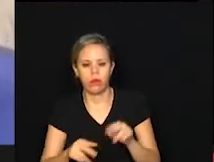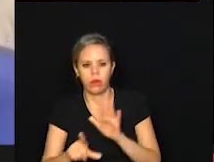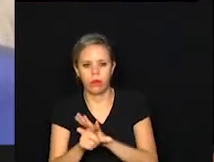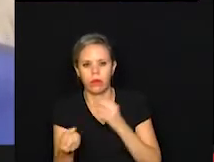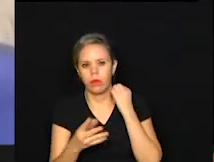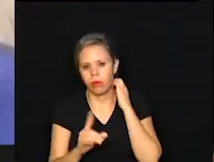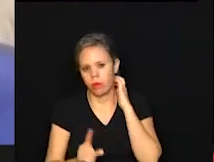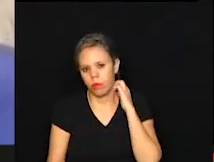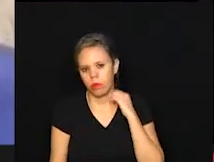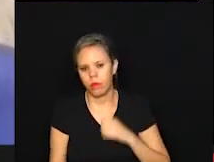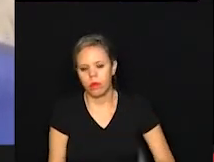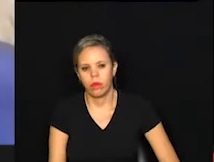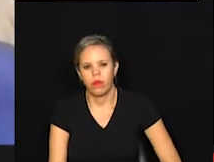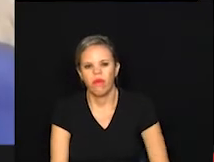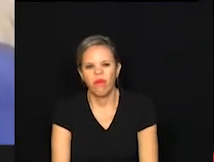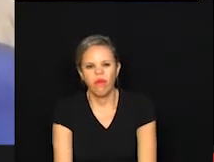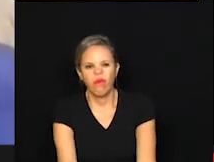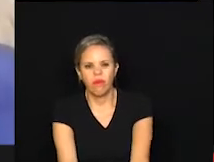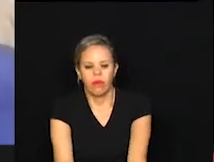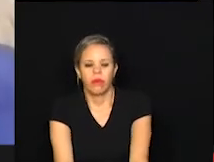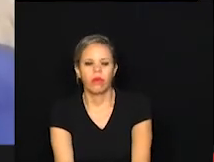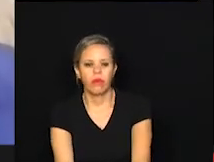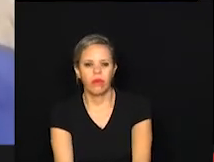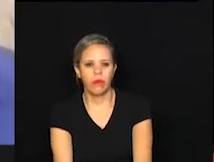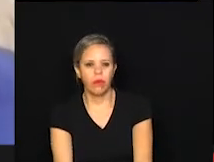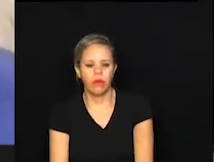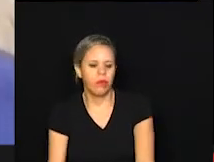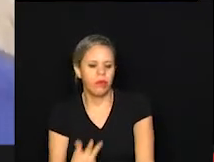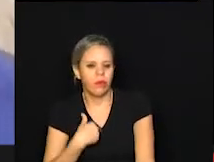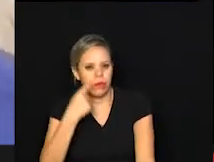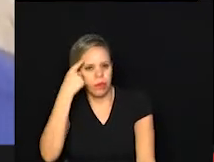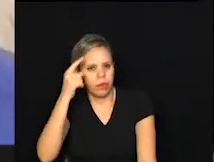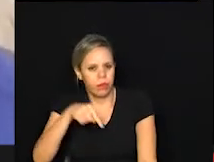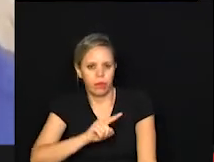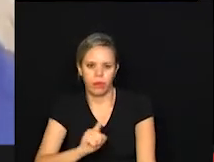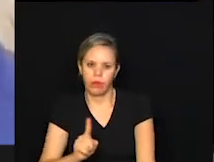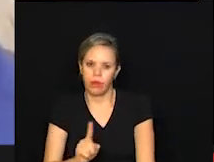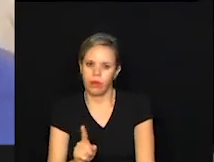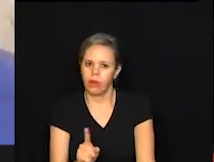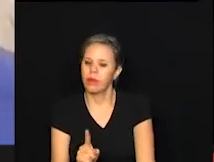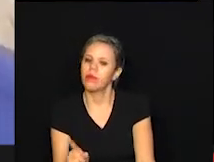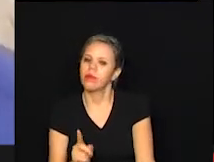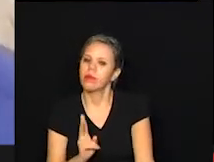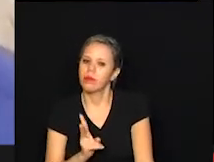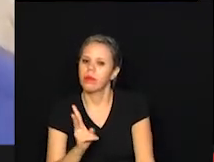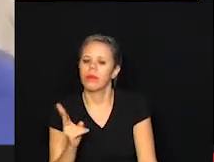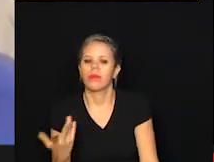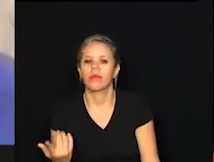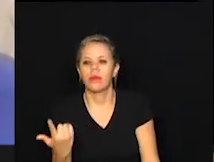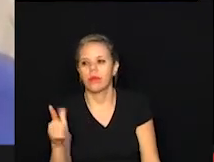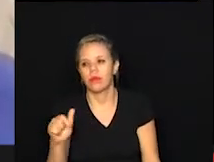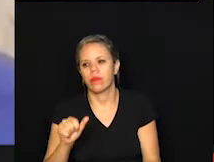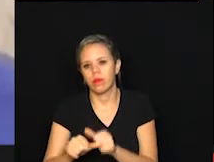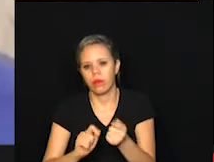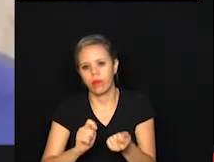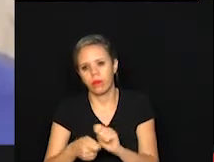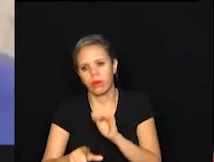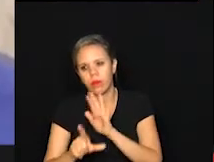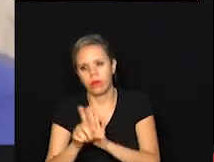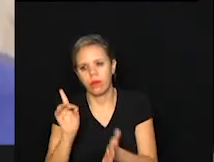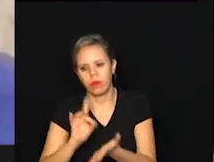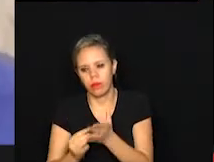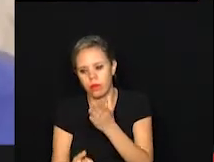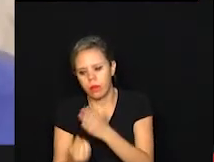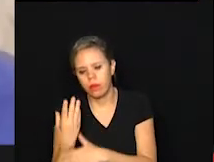nova. Aliás, não podemos pensar dessa maneira. Temos que pensar sempre numa alteração da lei